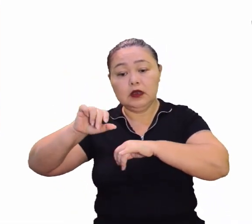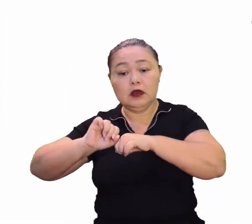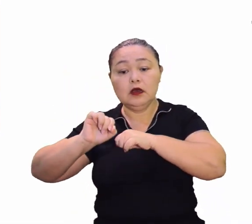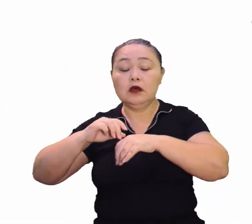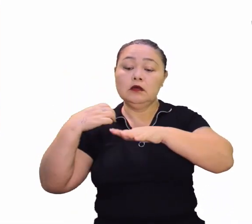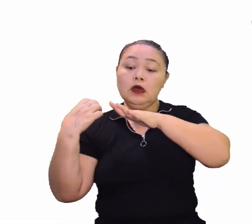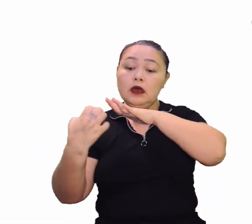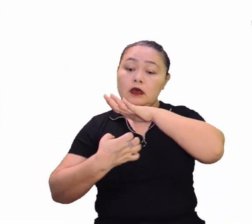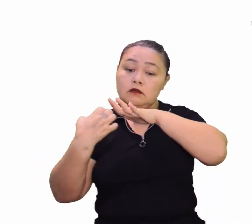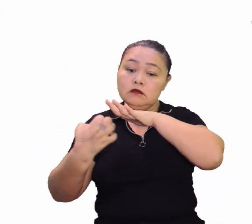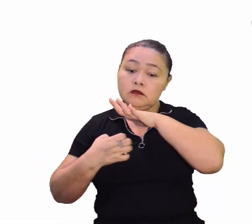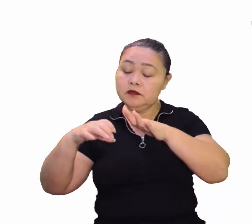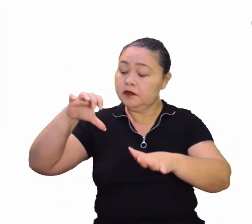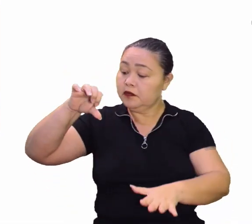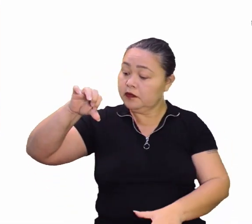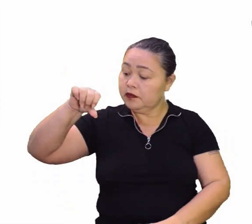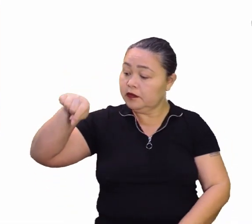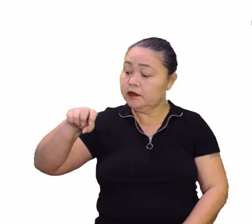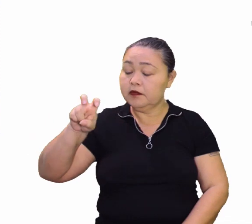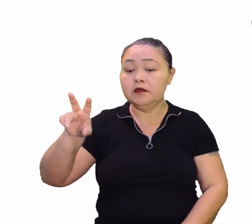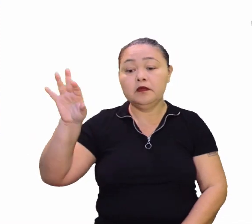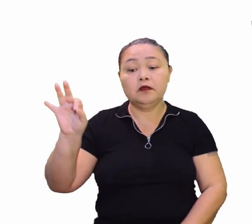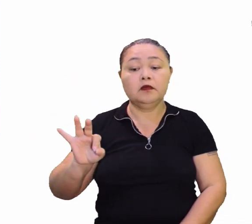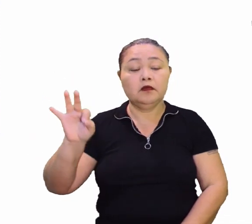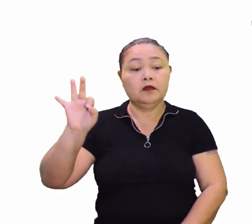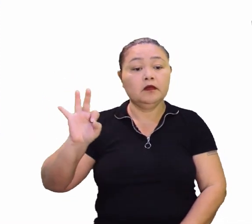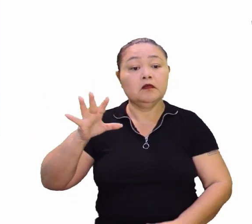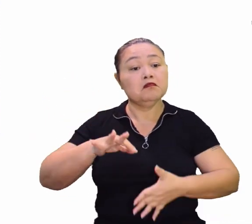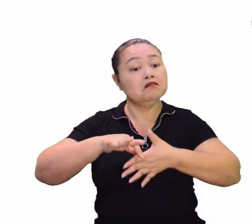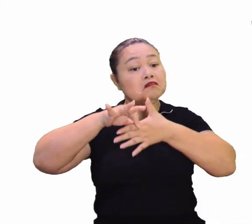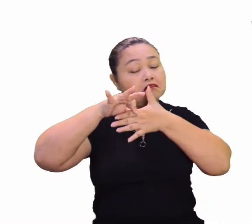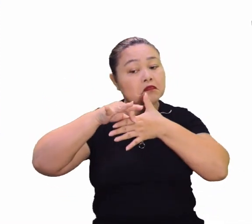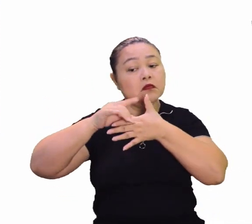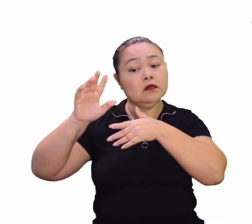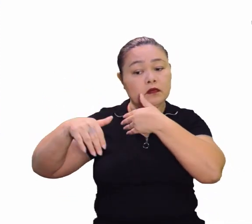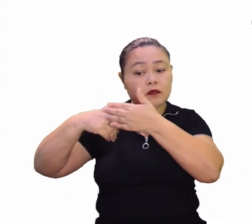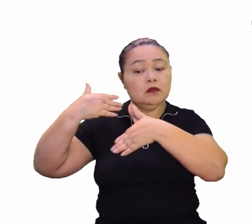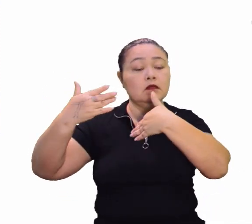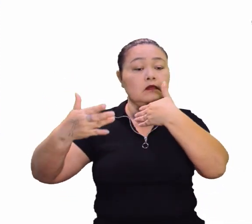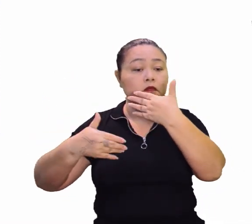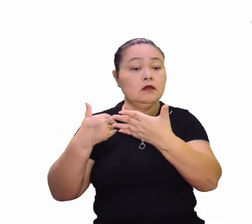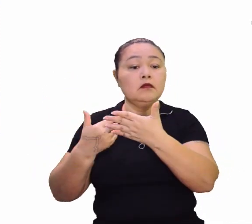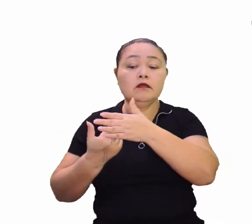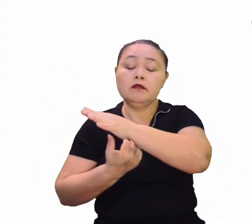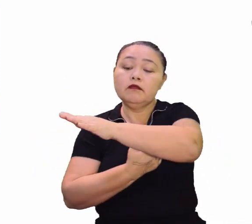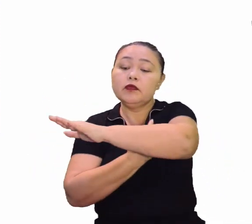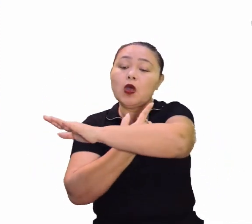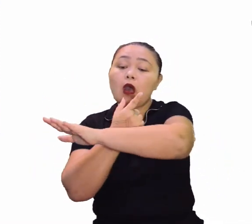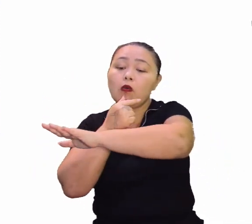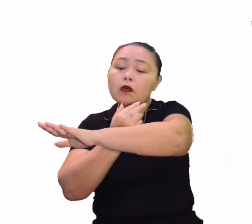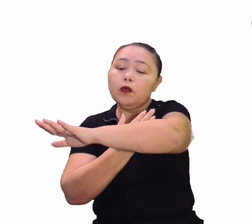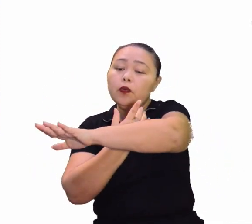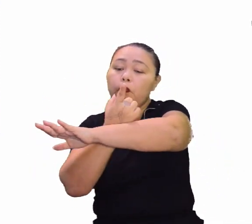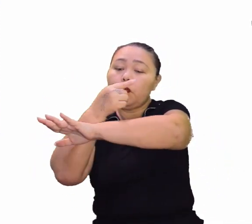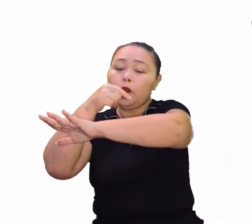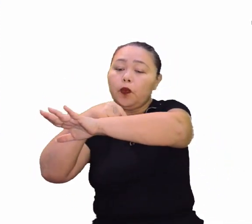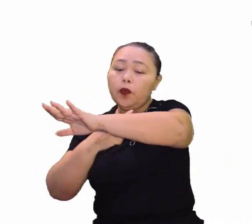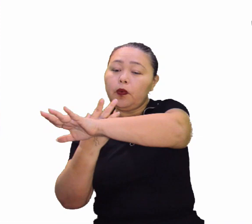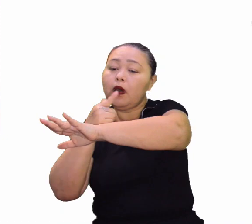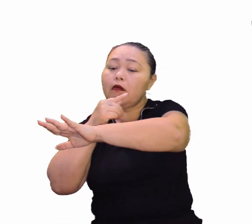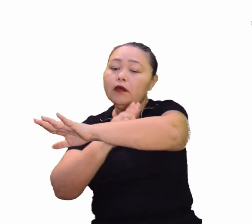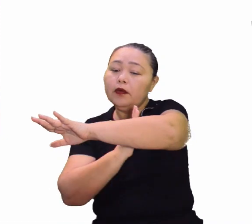9,5%. Então, na liderança do consumo de água, esse processo de irrigação que é